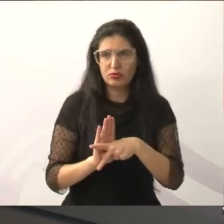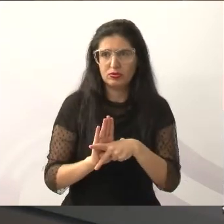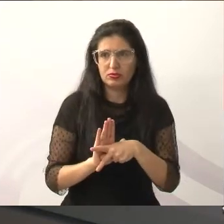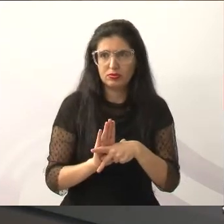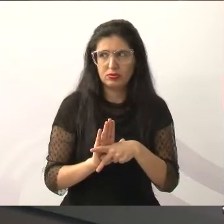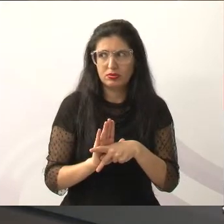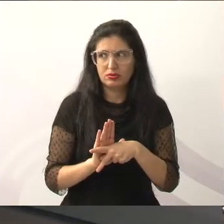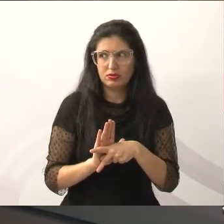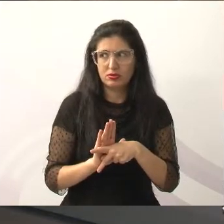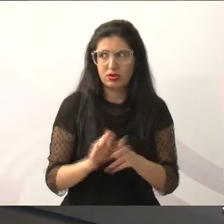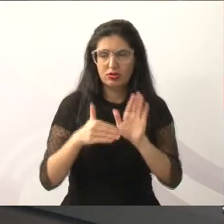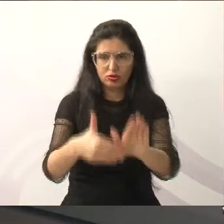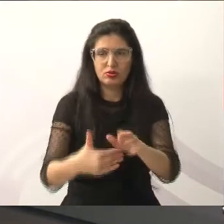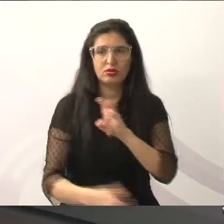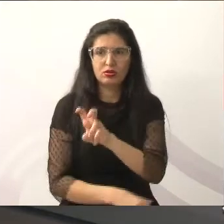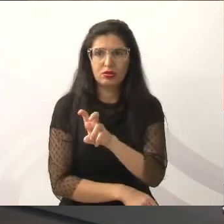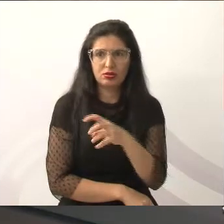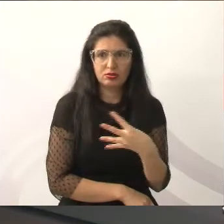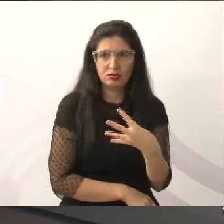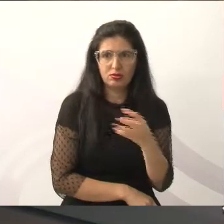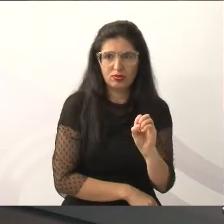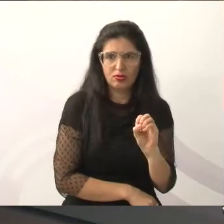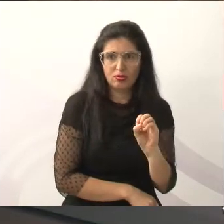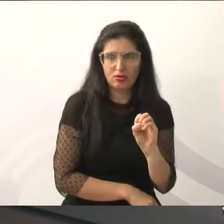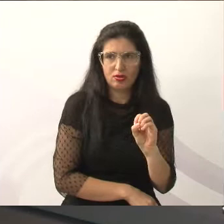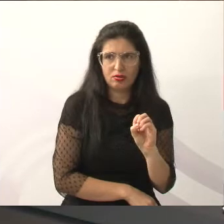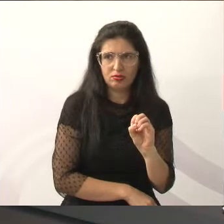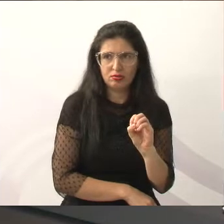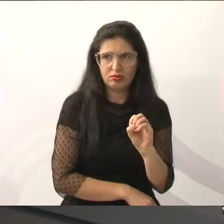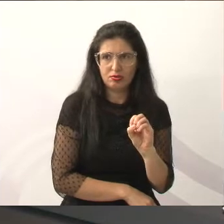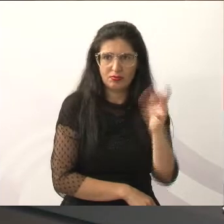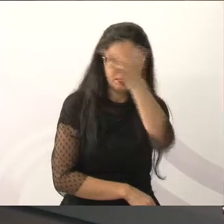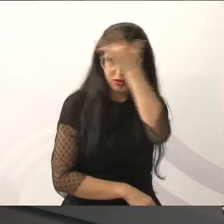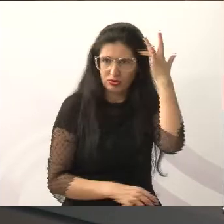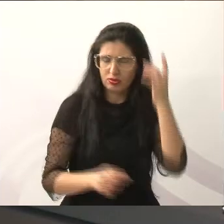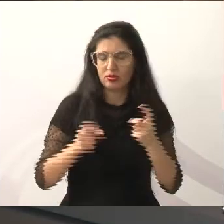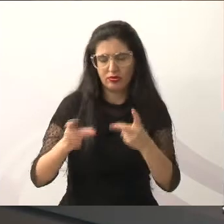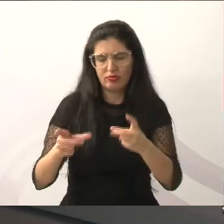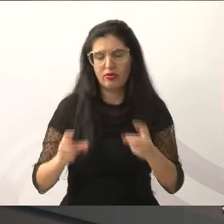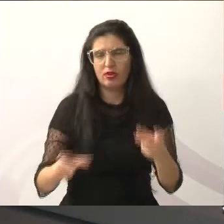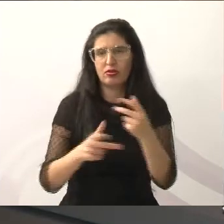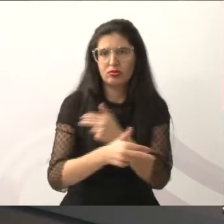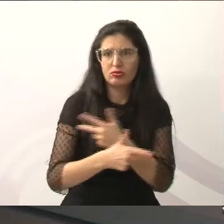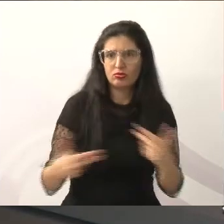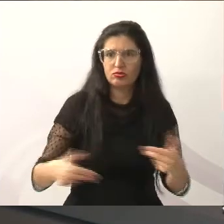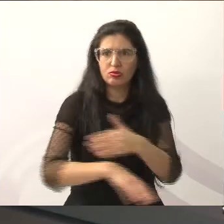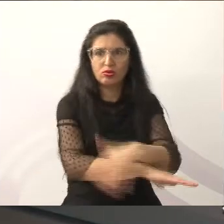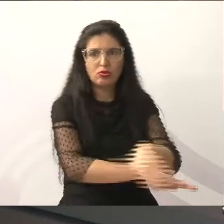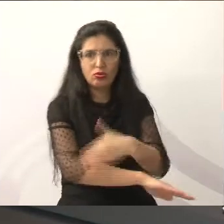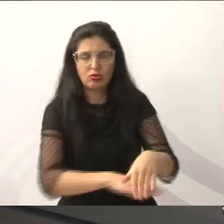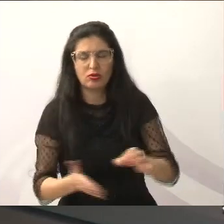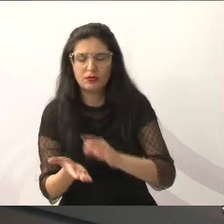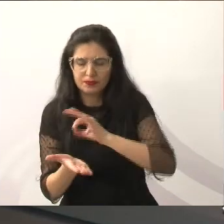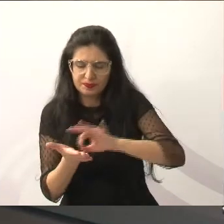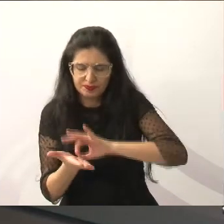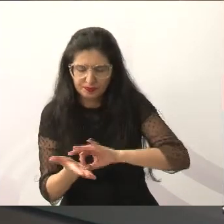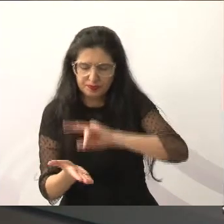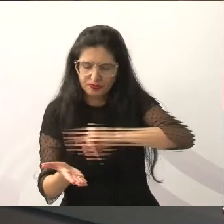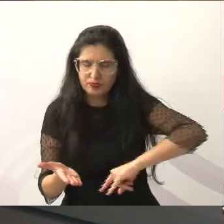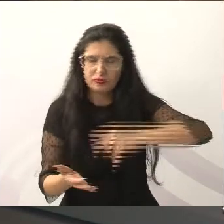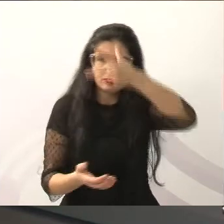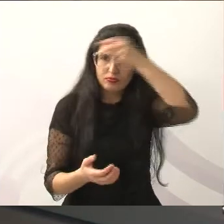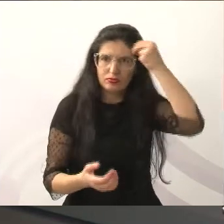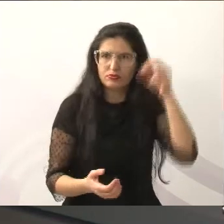aí 540 ambulantes que são cadastrados na Prefeitura de Jacareí.